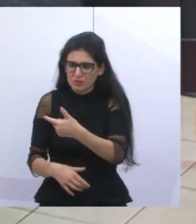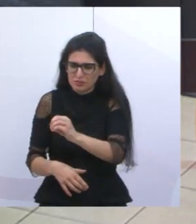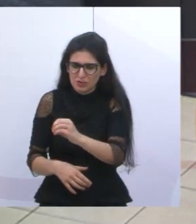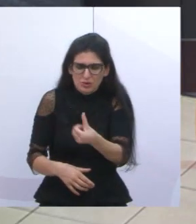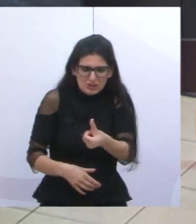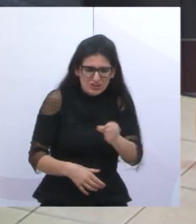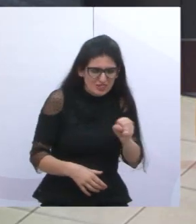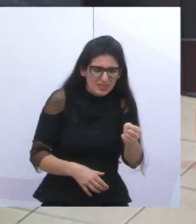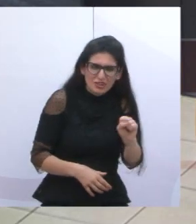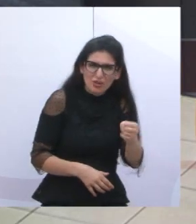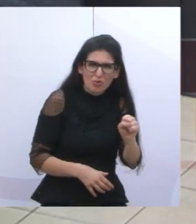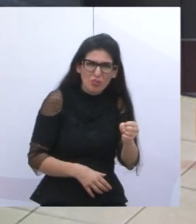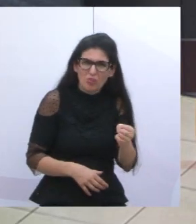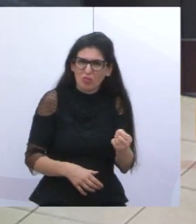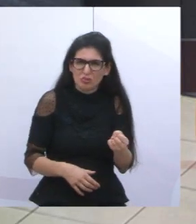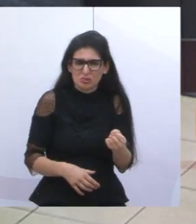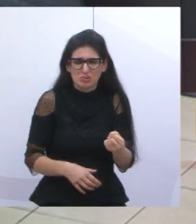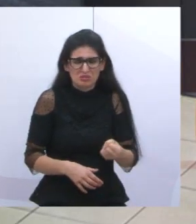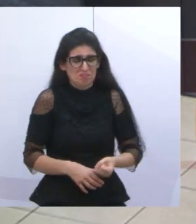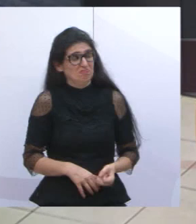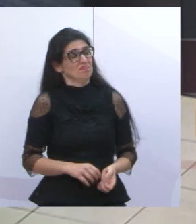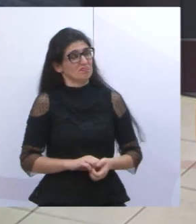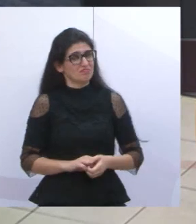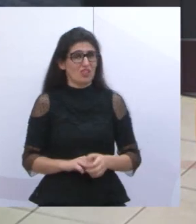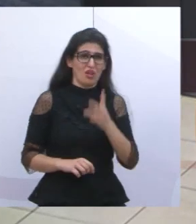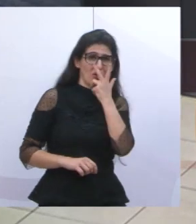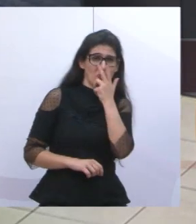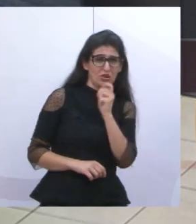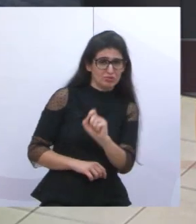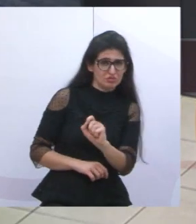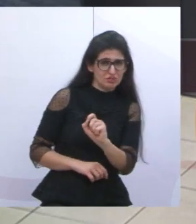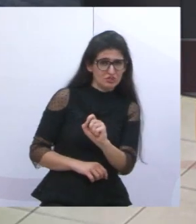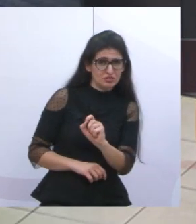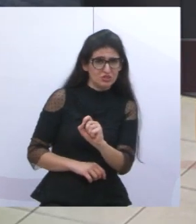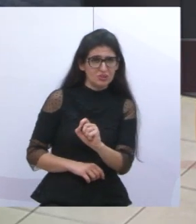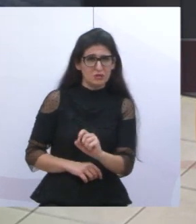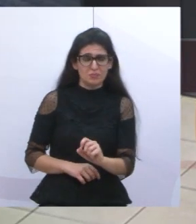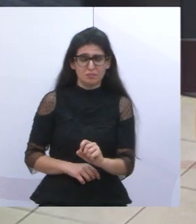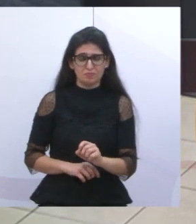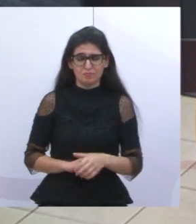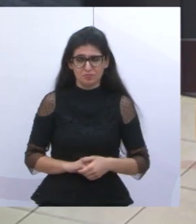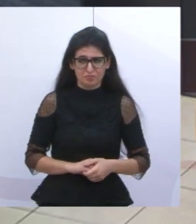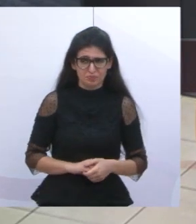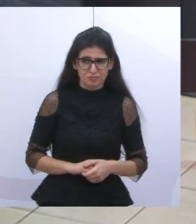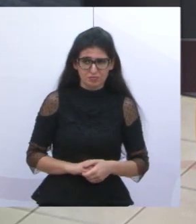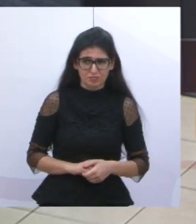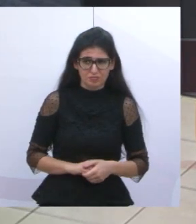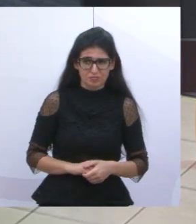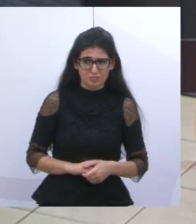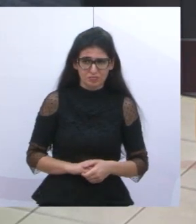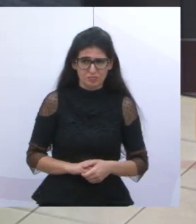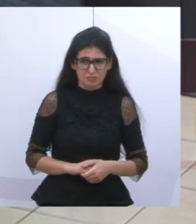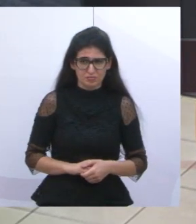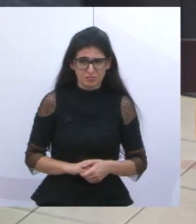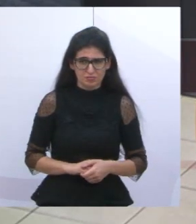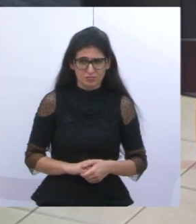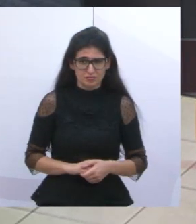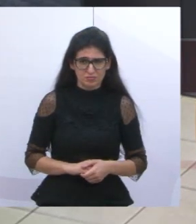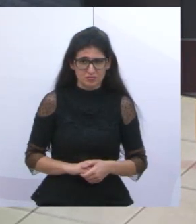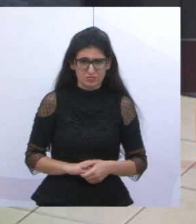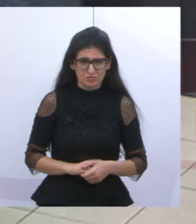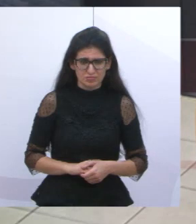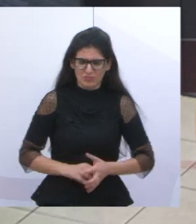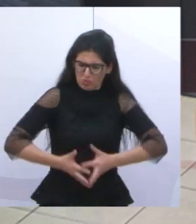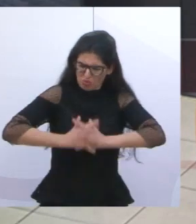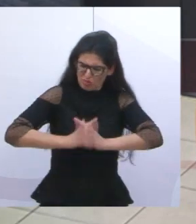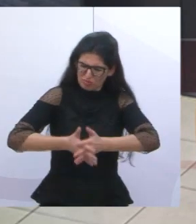Então, eu acho que foi uma maneira honrosa, honesta, de distorcer essa situação. Até